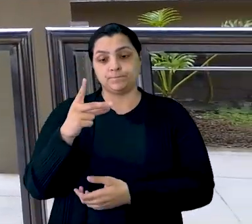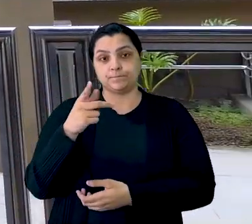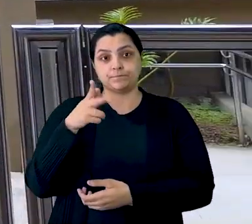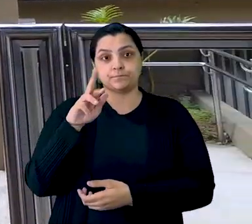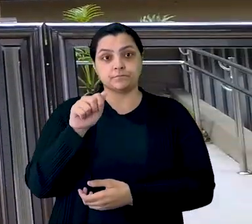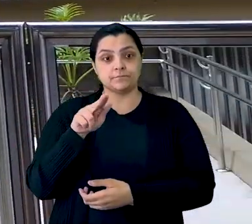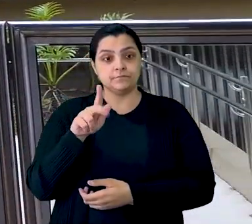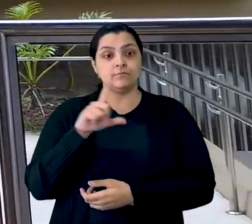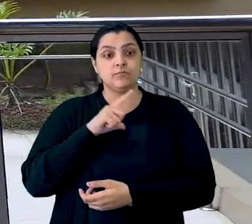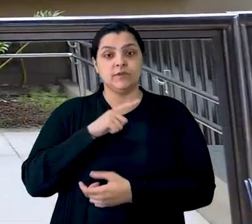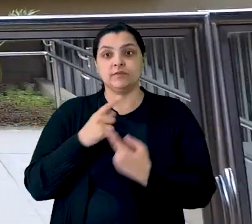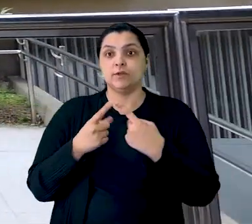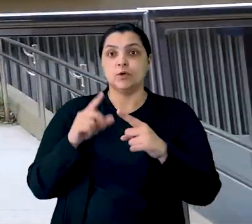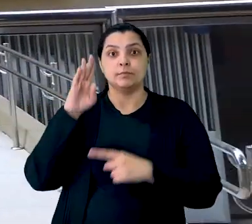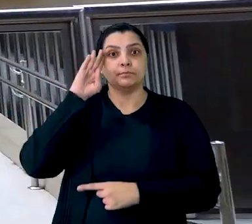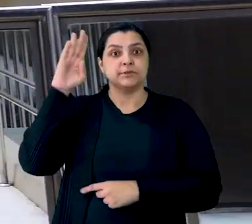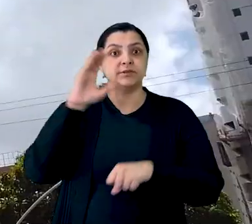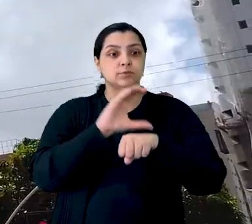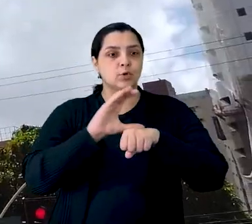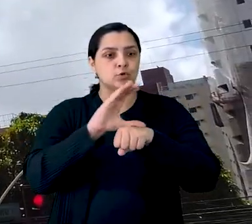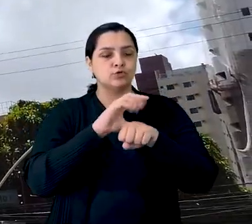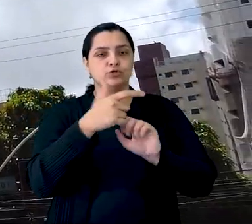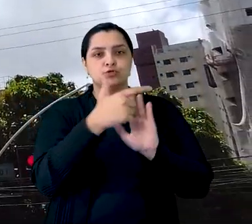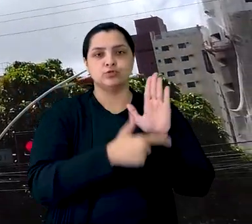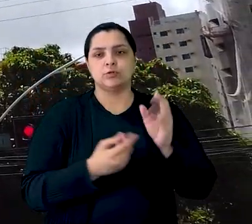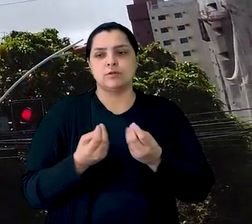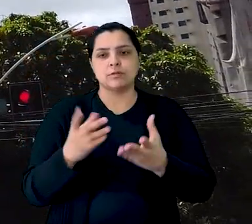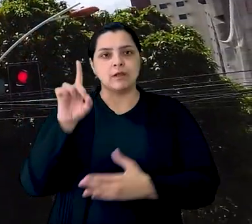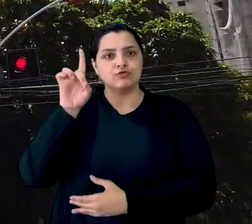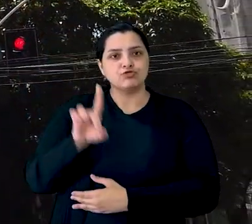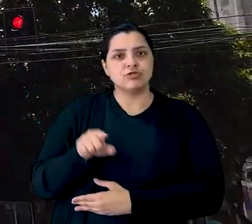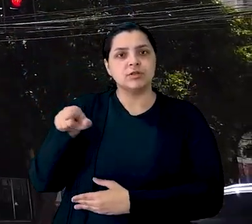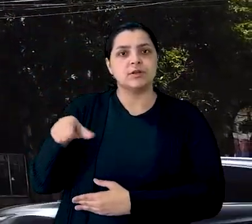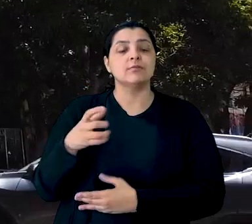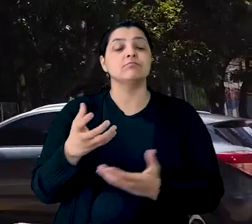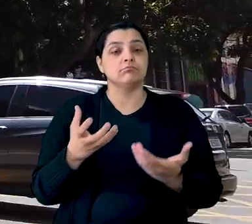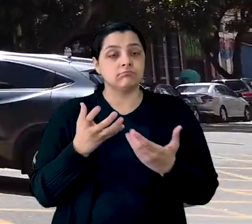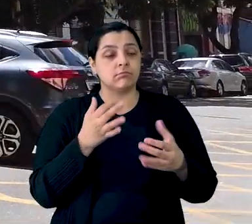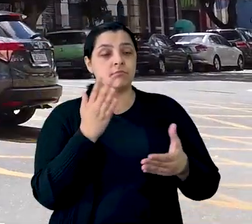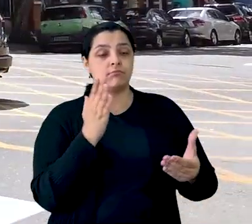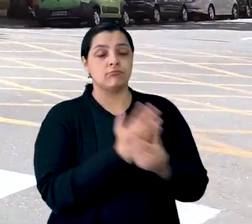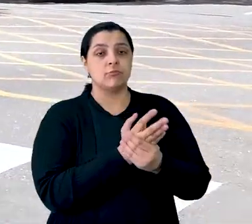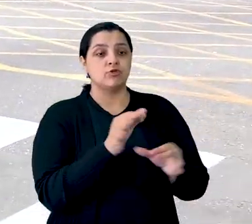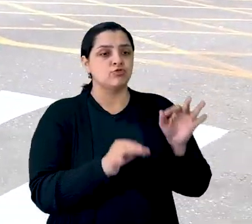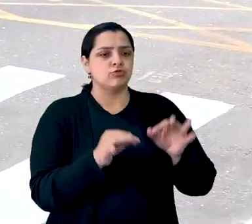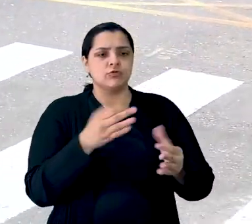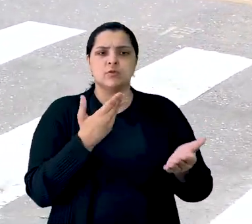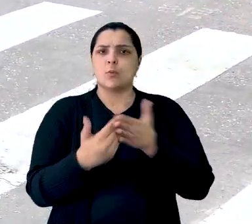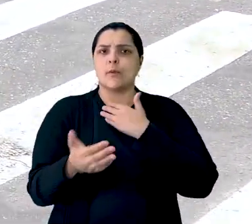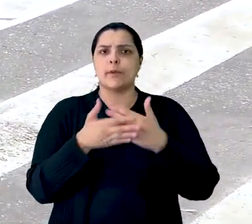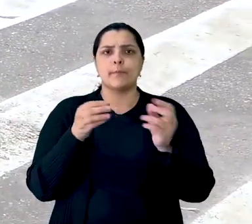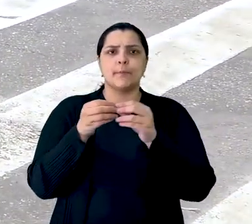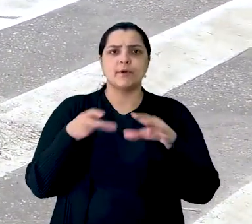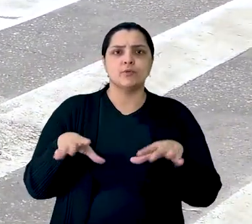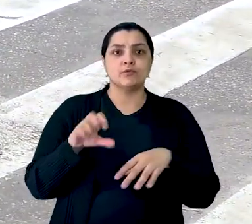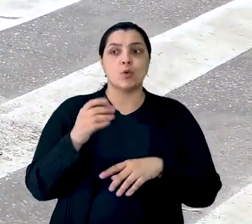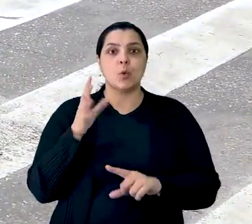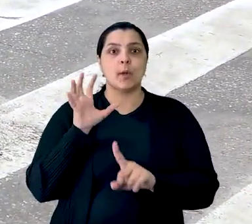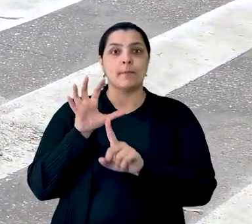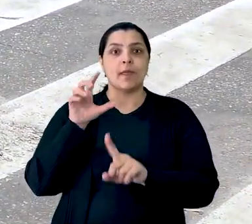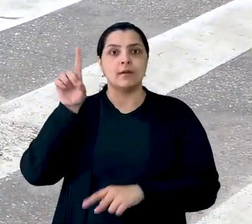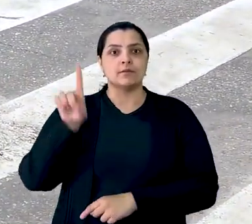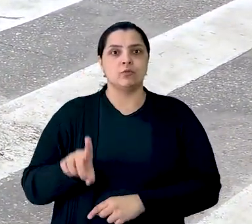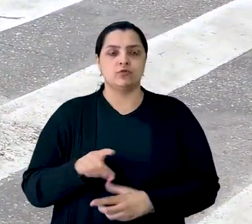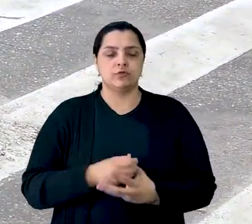segundo grau, houve violação ao princípio constitucional que assegura o direito de submeter à justiça qualquer lesão